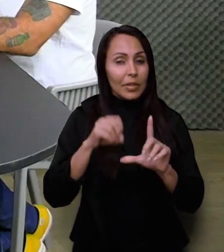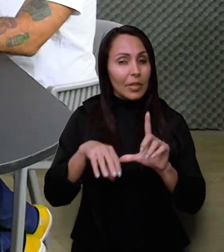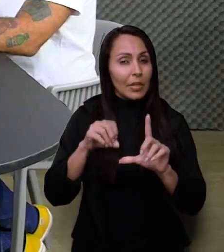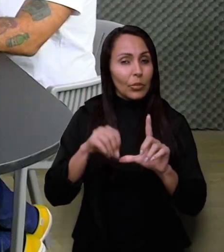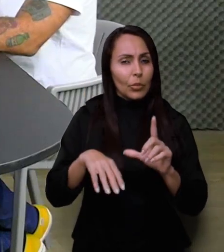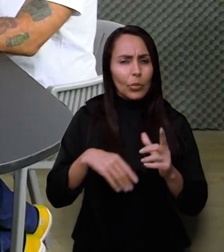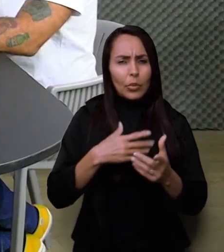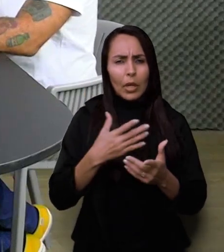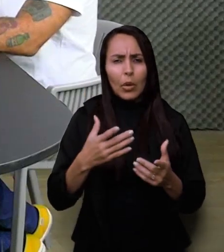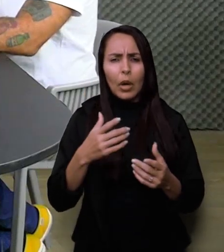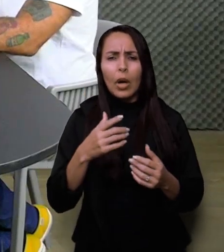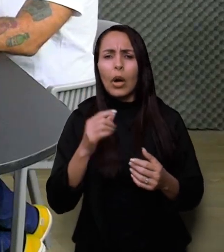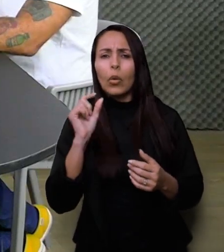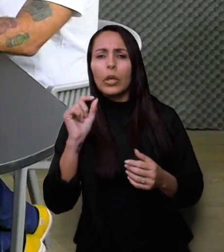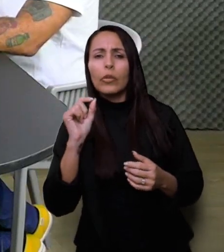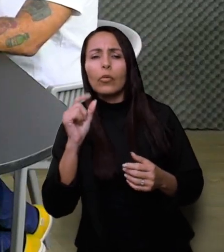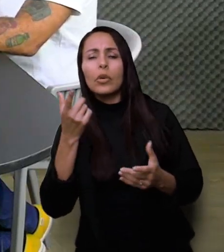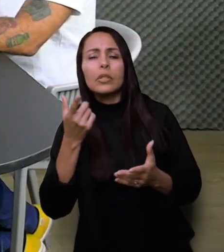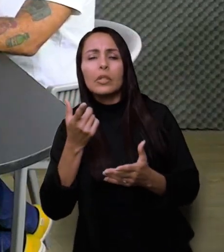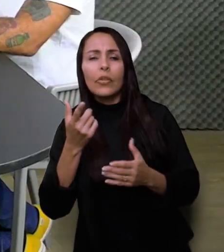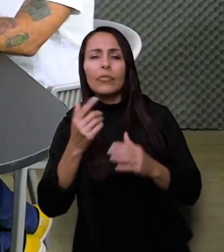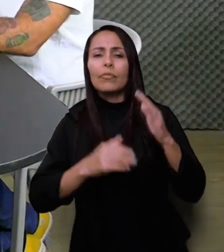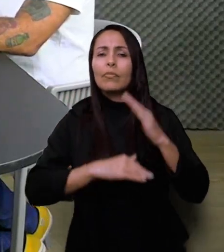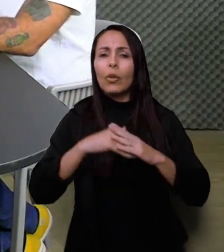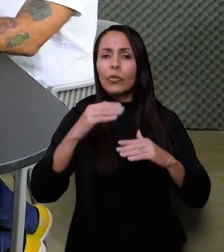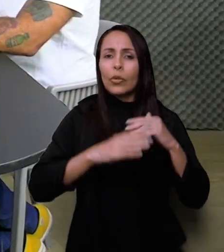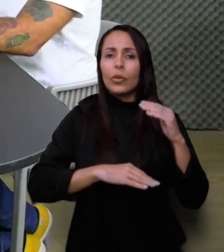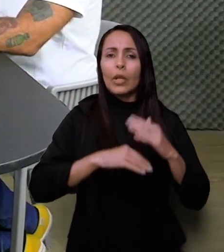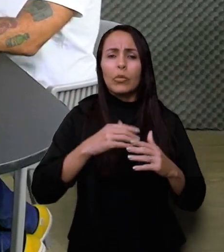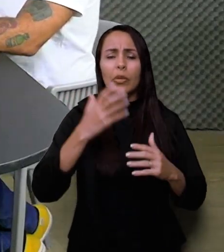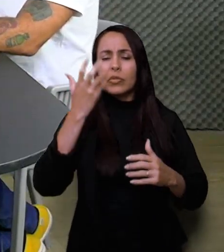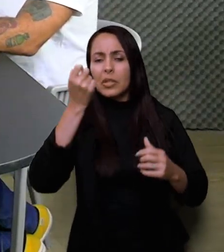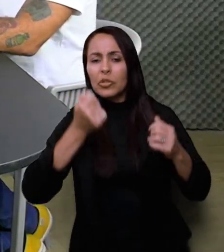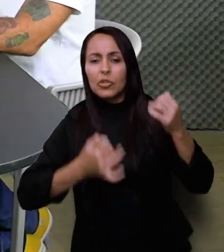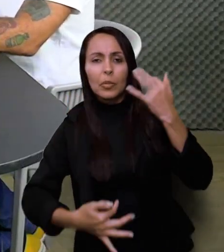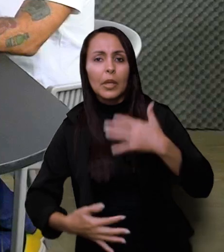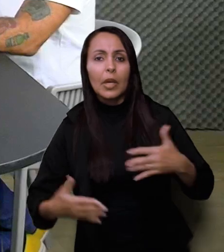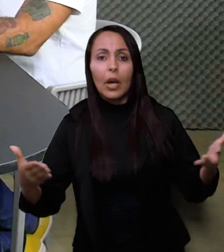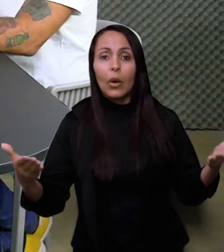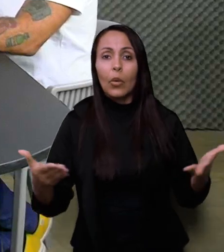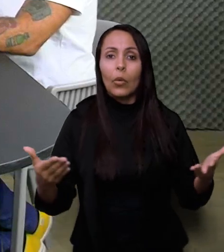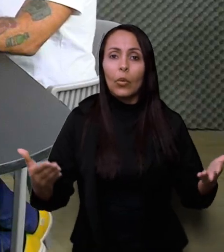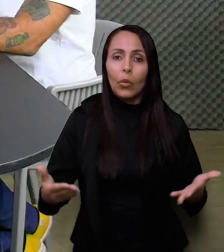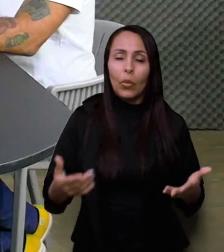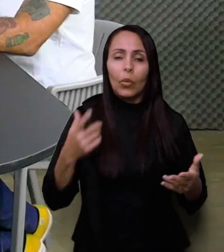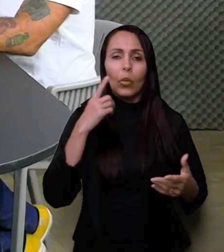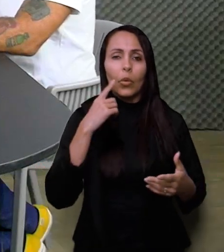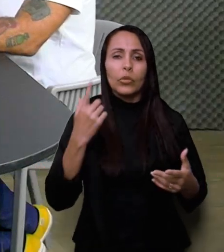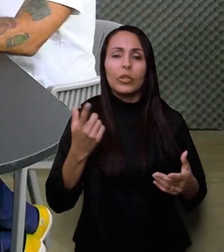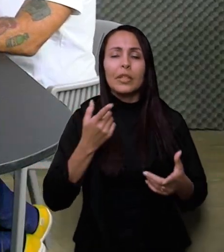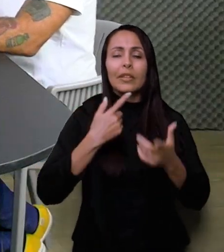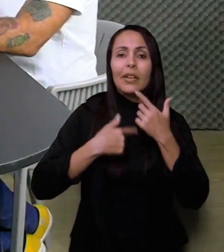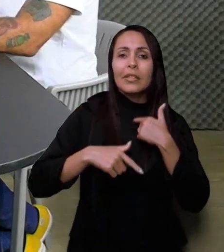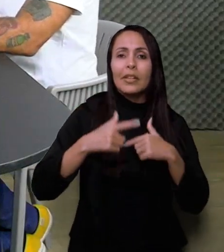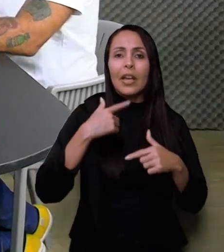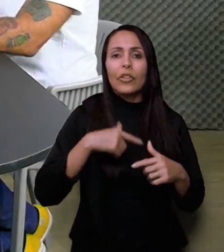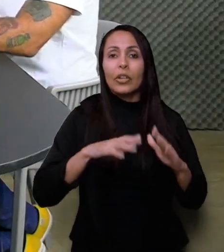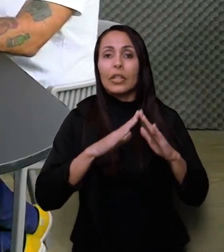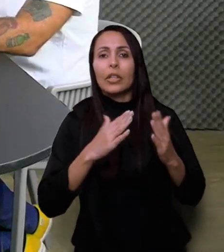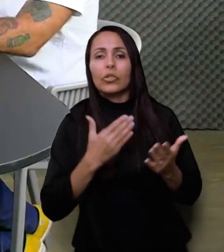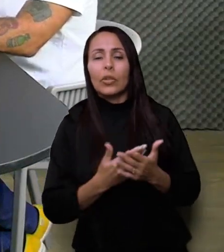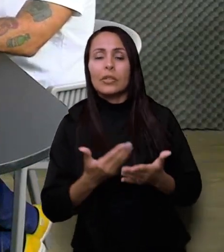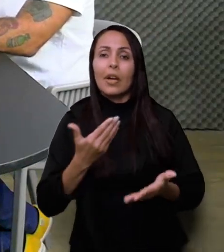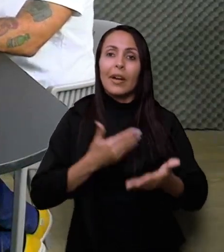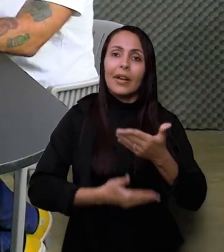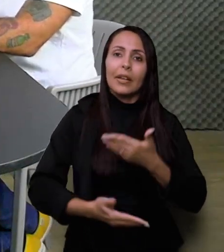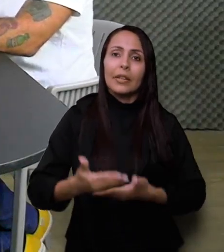O que você poderia falar para esses profissionais da educação que estão hoje na escola ou que almejam estar na escola sobre essa